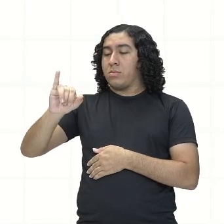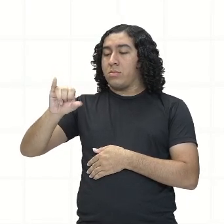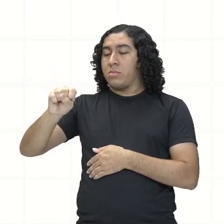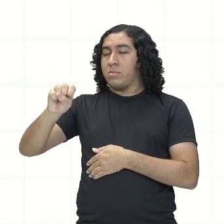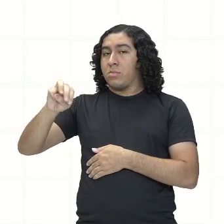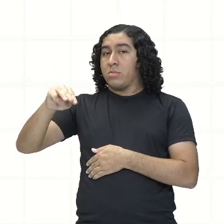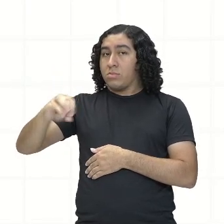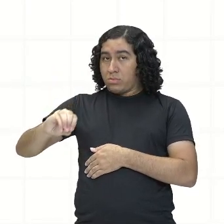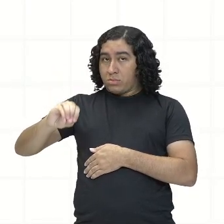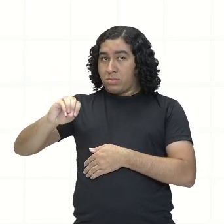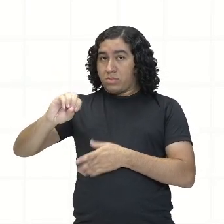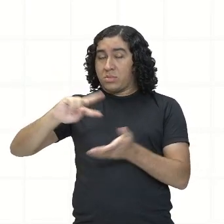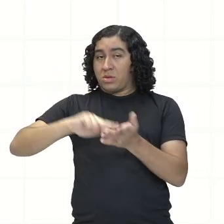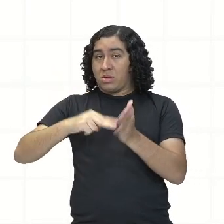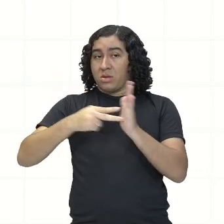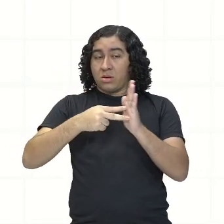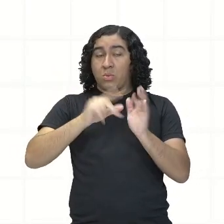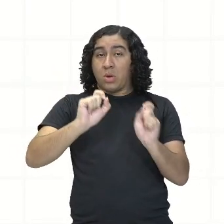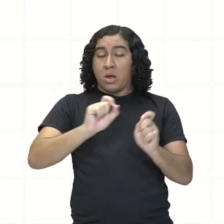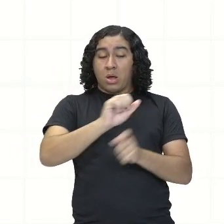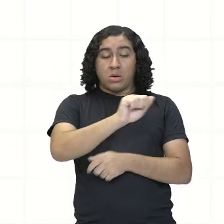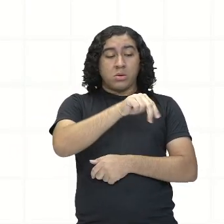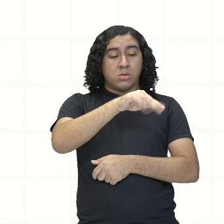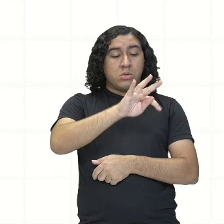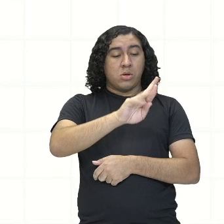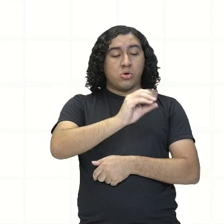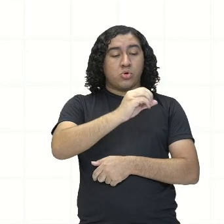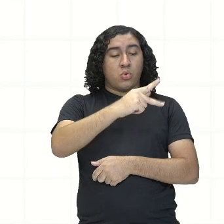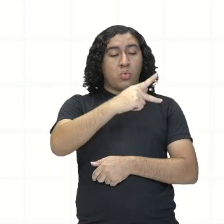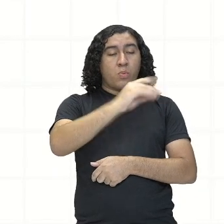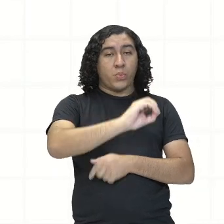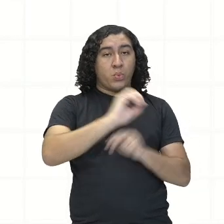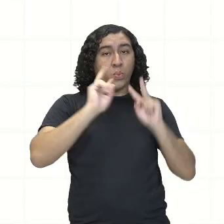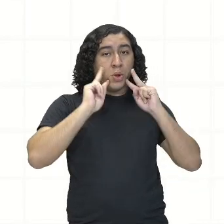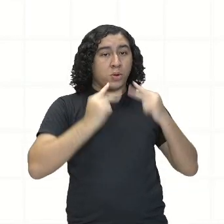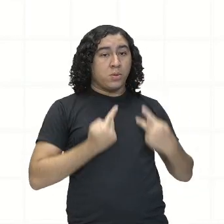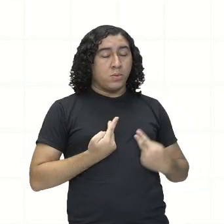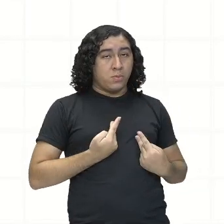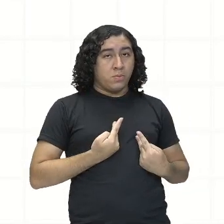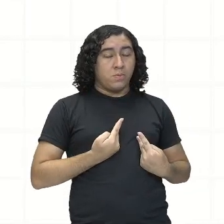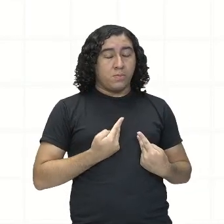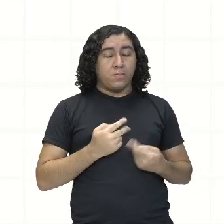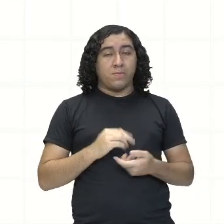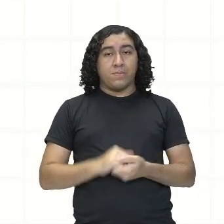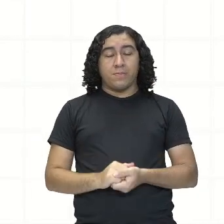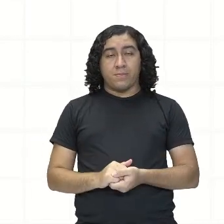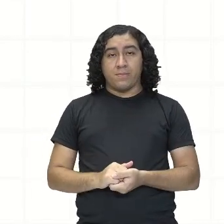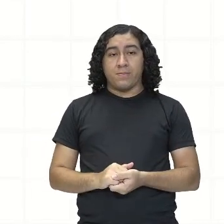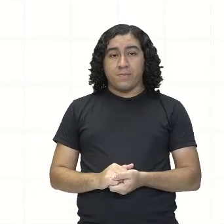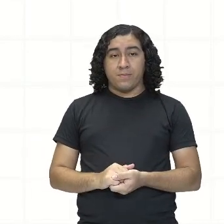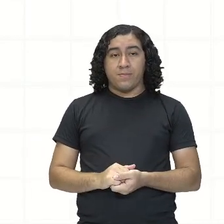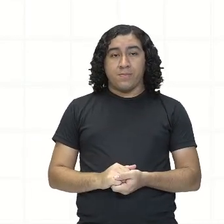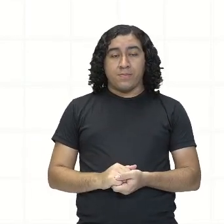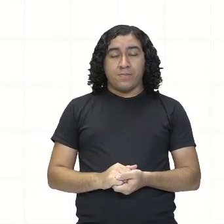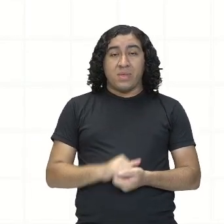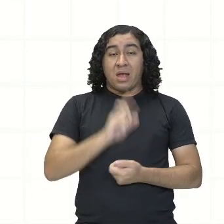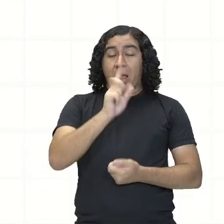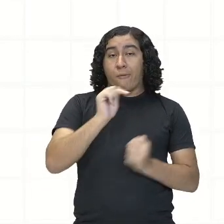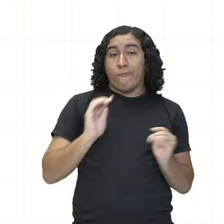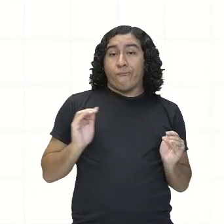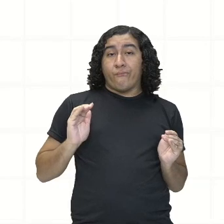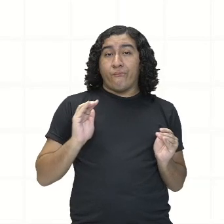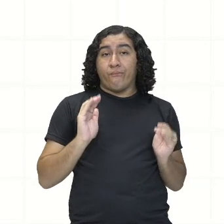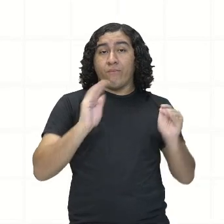homem, antropo quer dizer homem, como sendo o